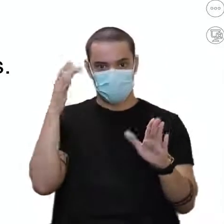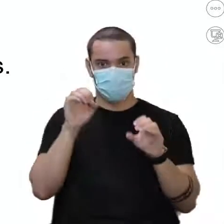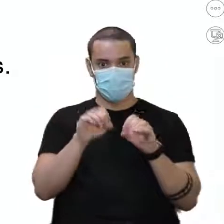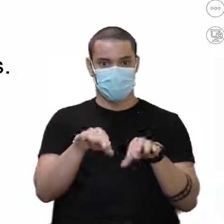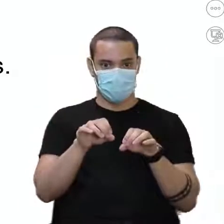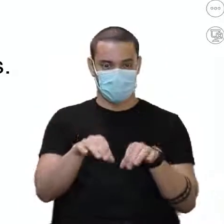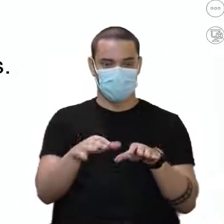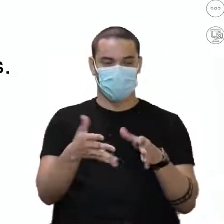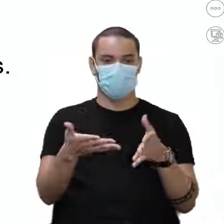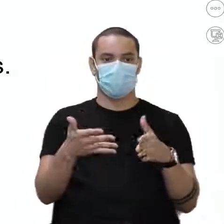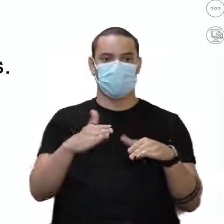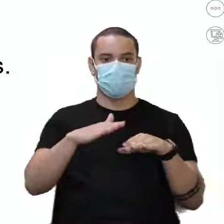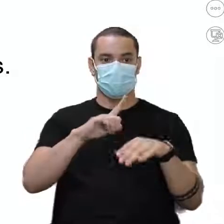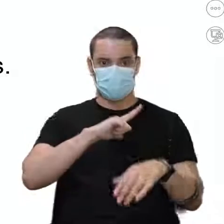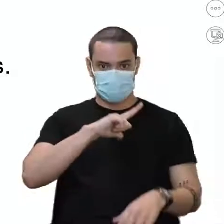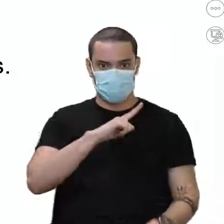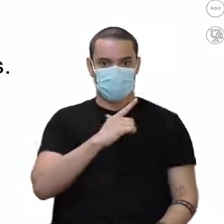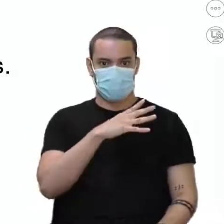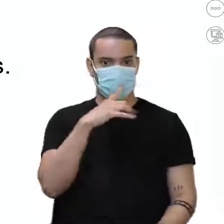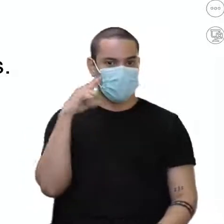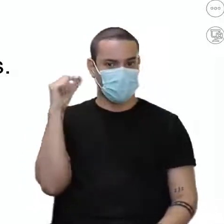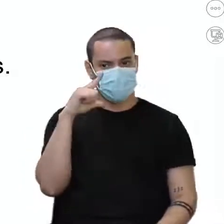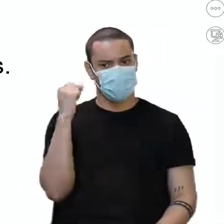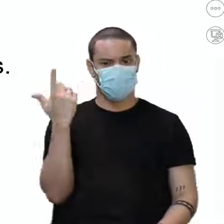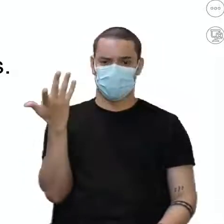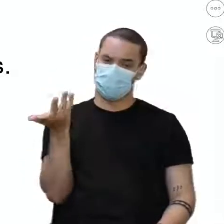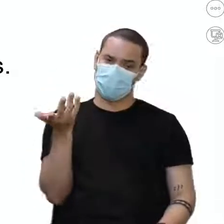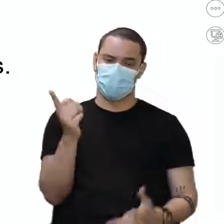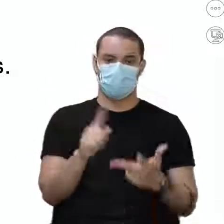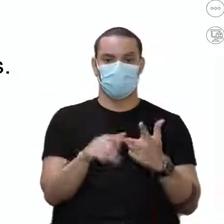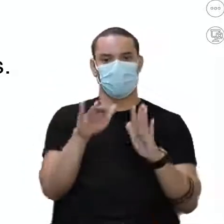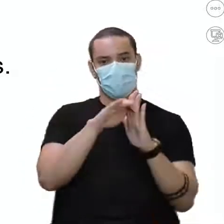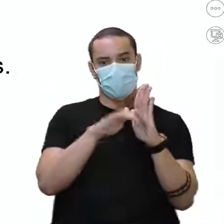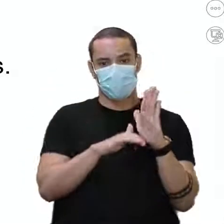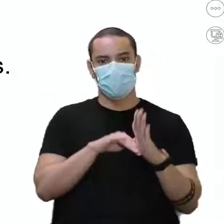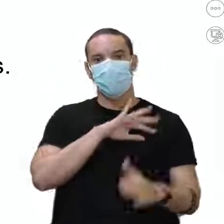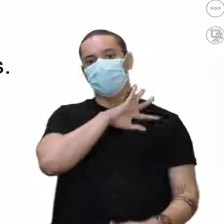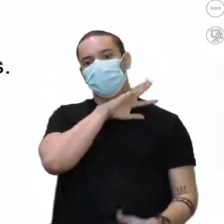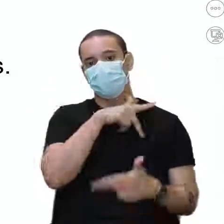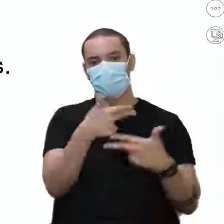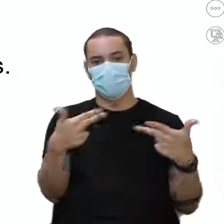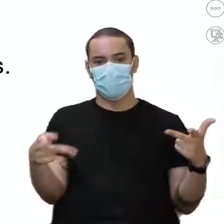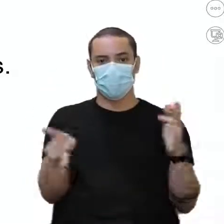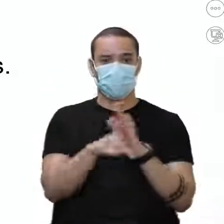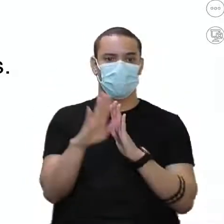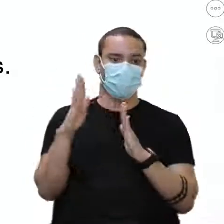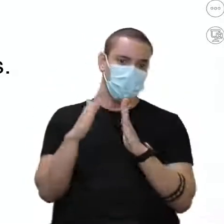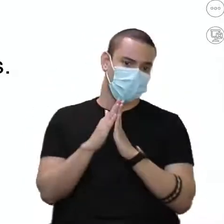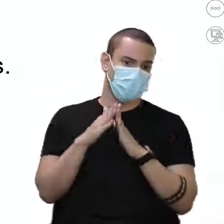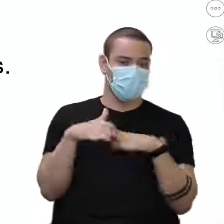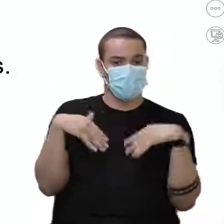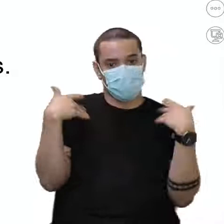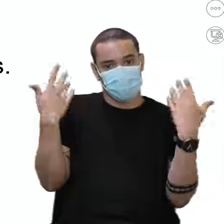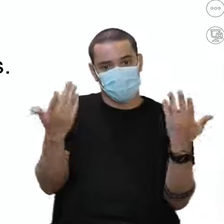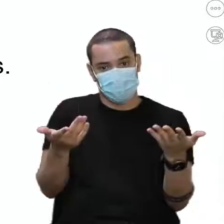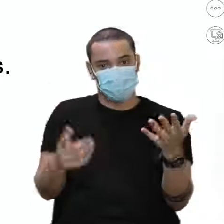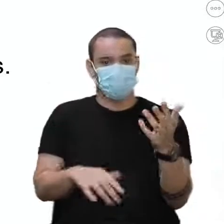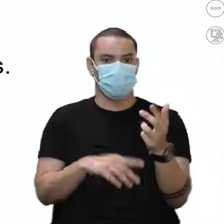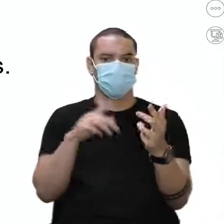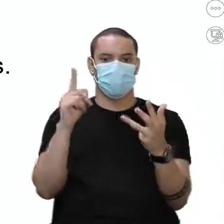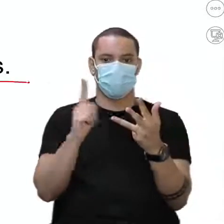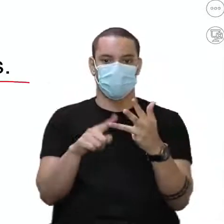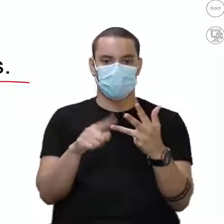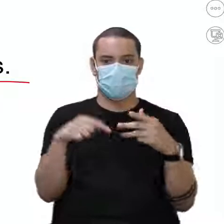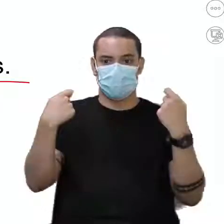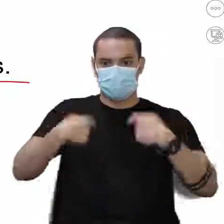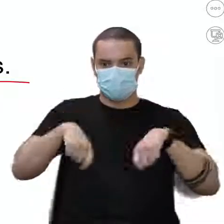gatos. Bem, também não sei ainda. A rotina de animais de estimação. Também ainda não tenho certeza.